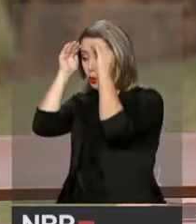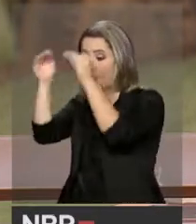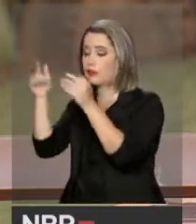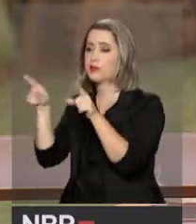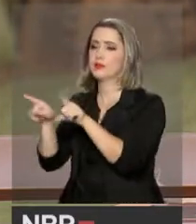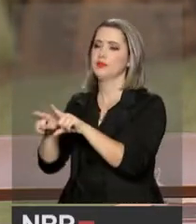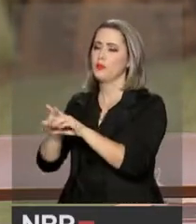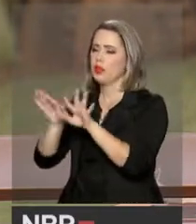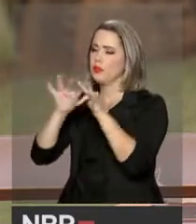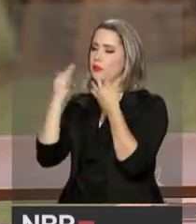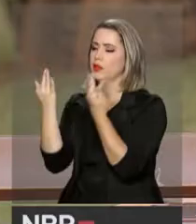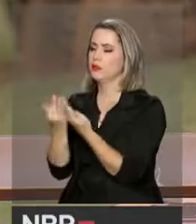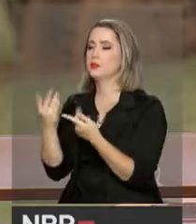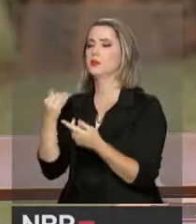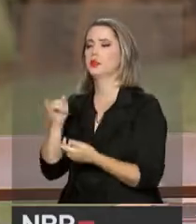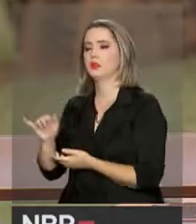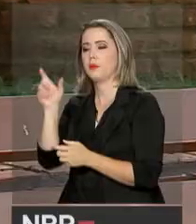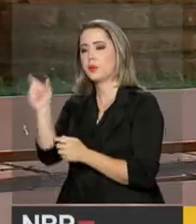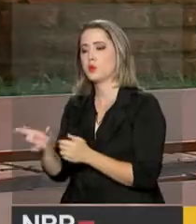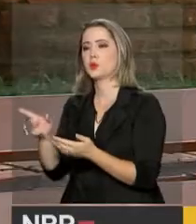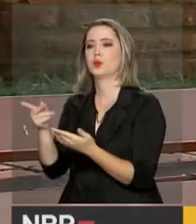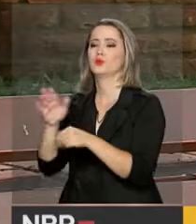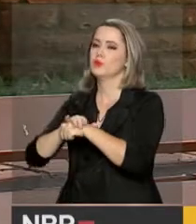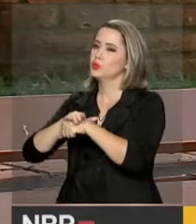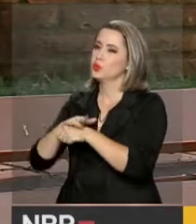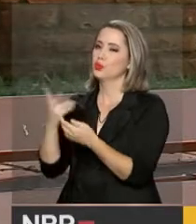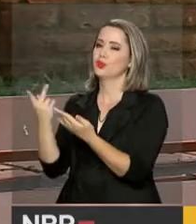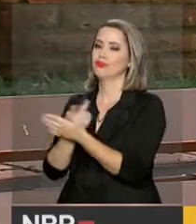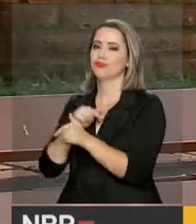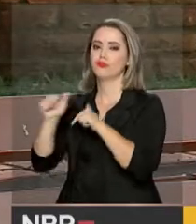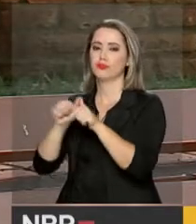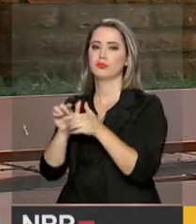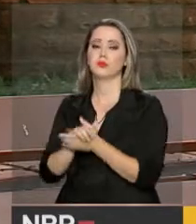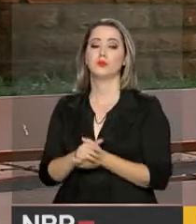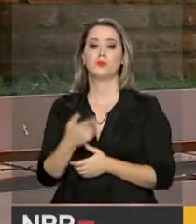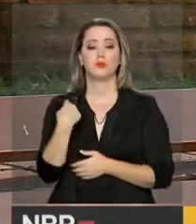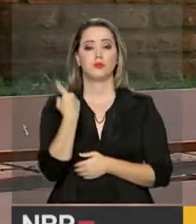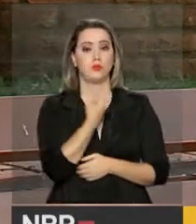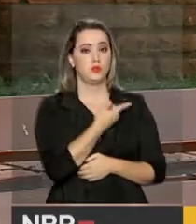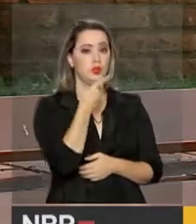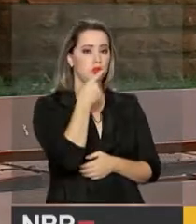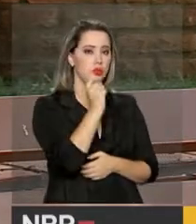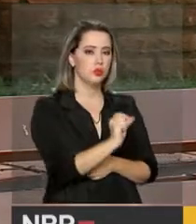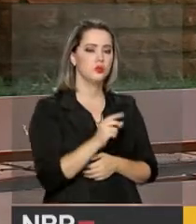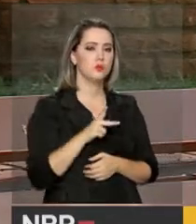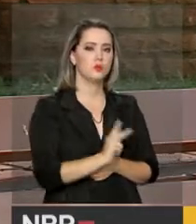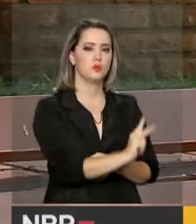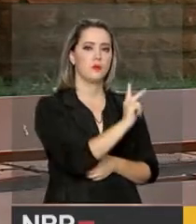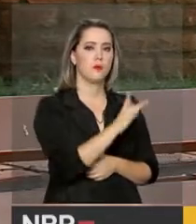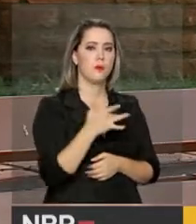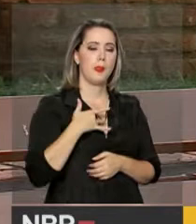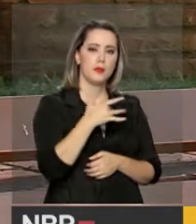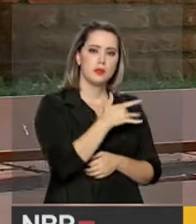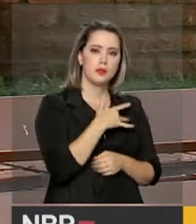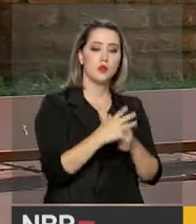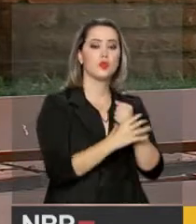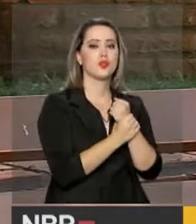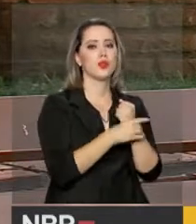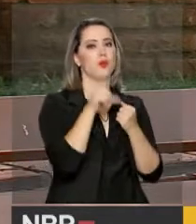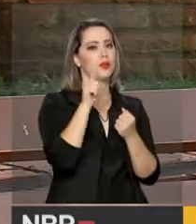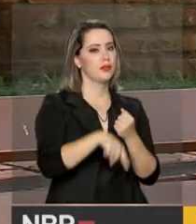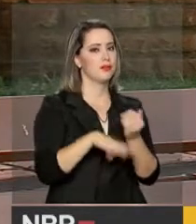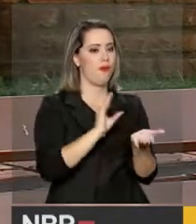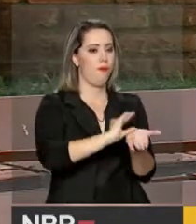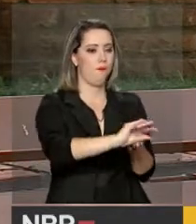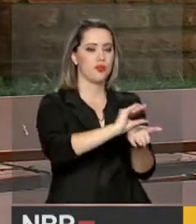trabalhador que sofreu algum acidente ou ficou doente, né? Sai muito mais caro. A gente sempre fala que a saúde e segurança é um investimento, não um